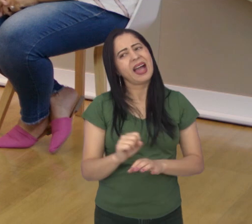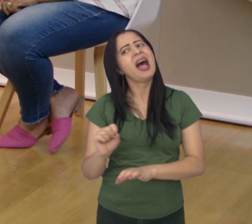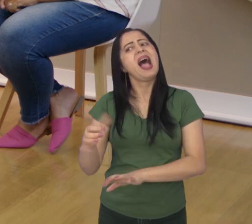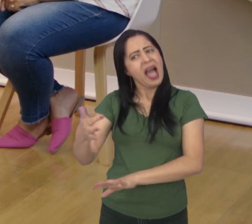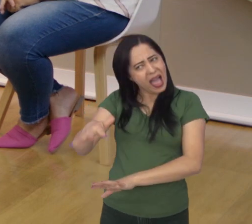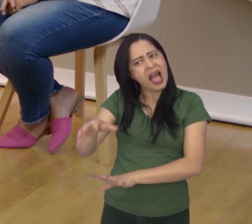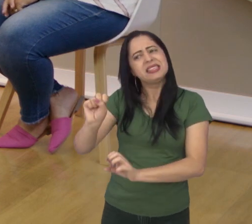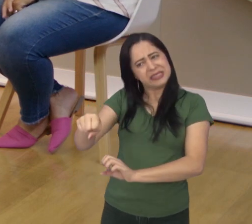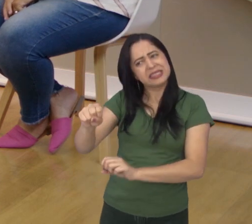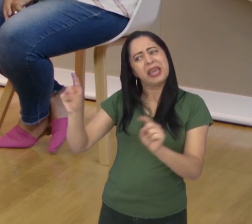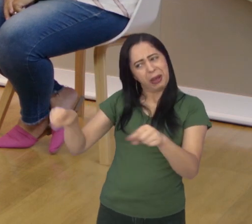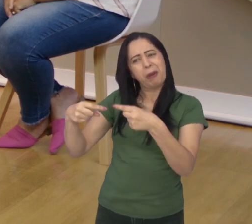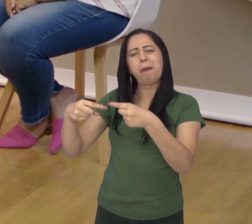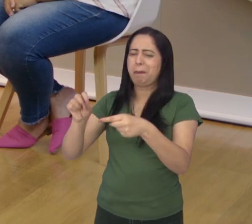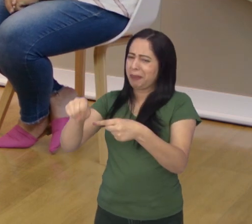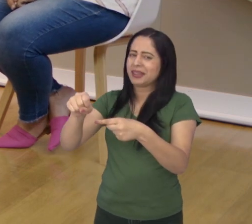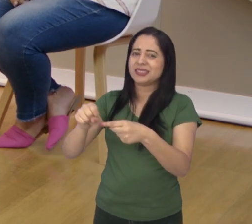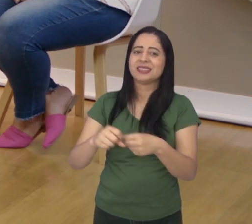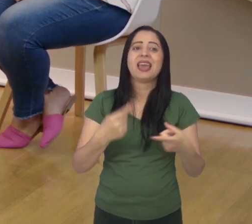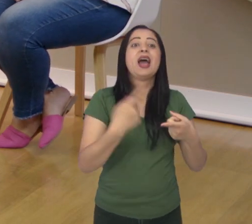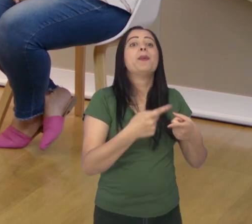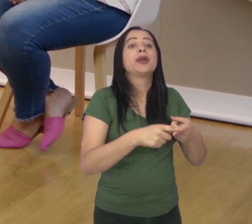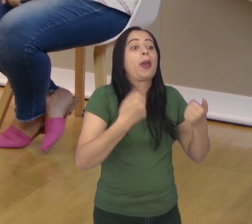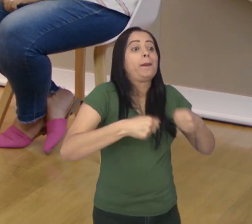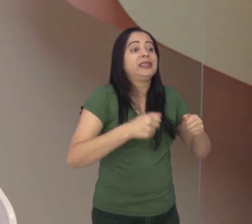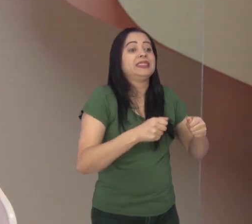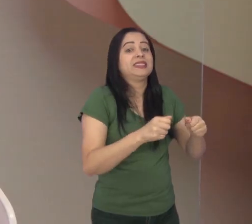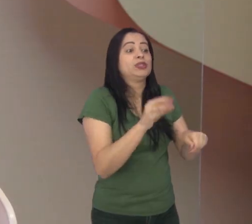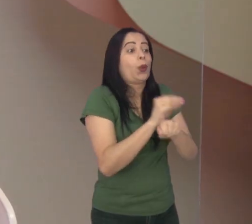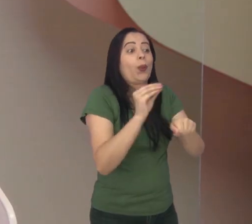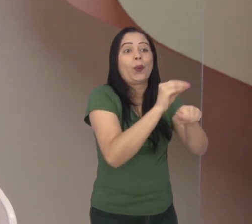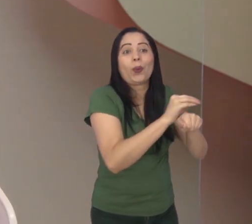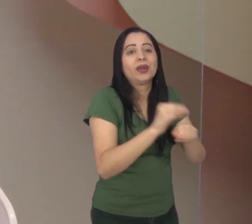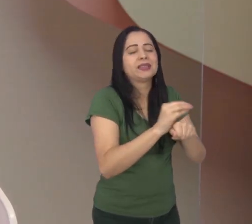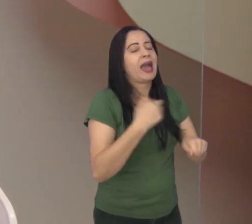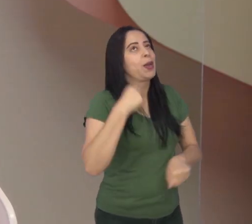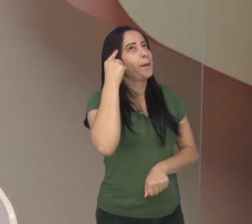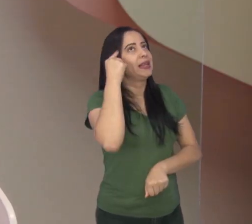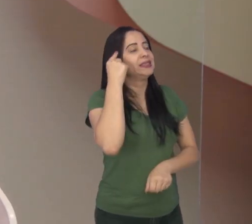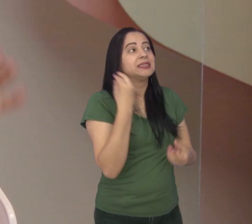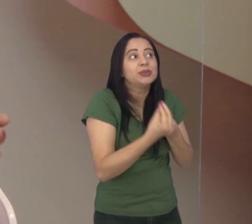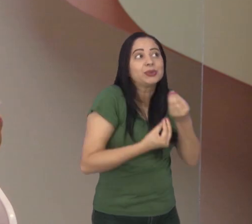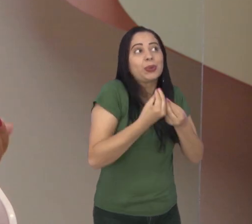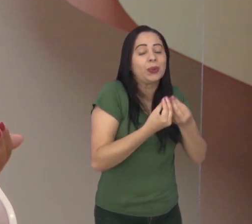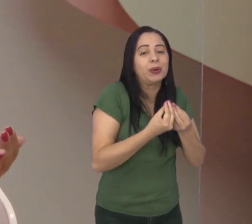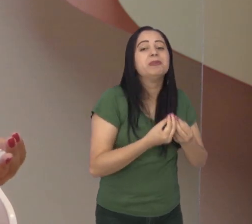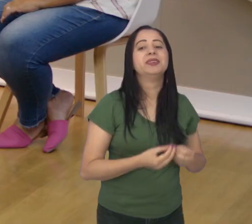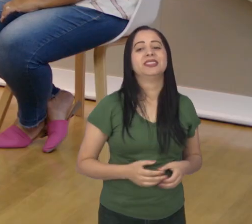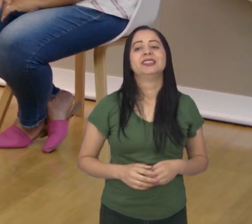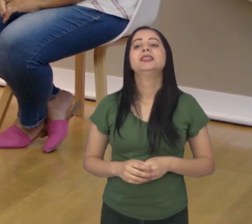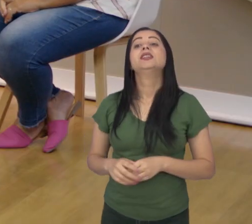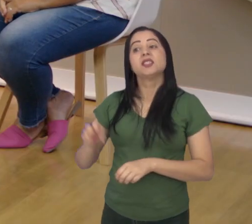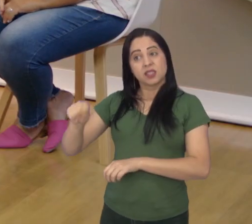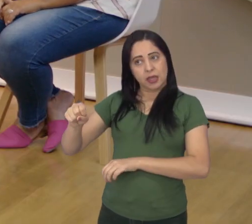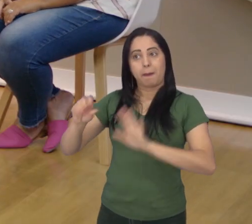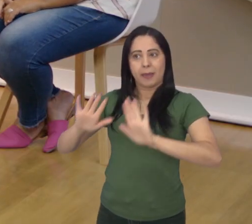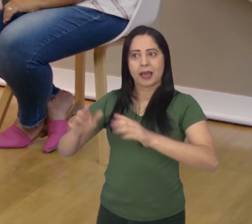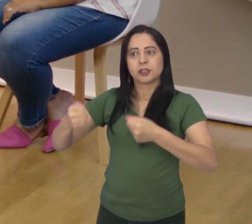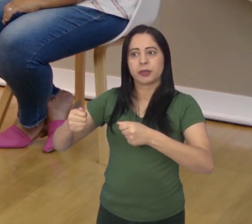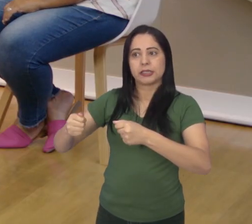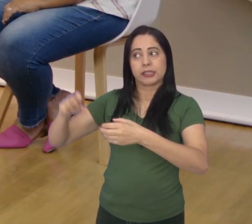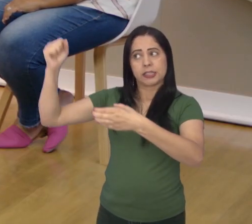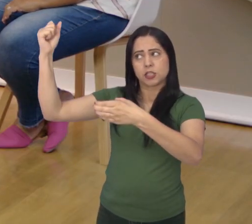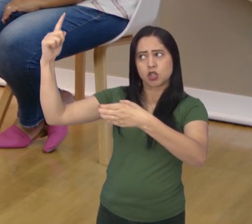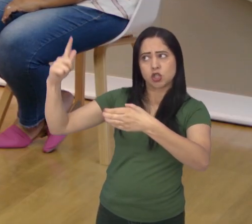tá indo porque bem. eu tenho uma que eu preciso trazer para casa e aí eu estou pensando nessa possibilidade, mas ótimo. Mas é de sol pleno. Sol pleno. Tá? Então, assim,